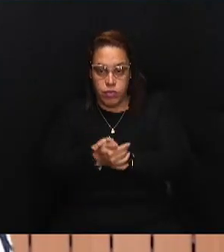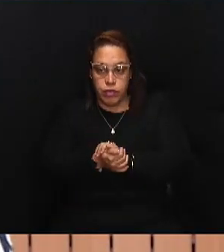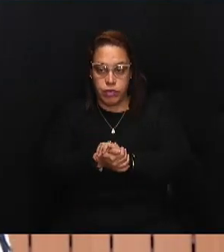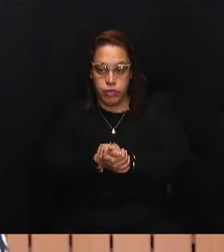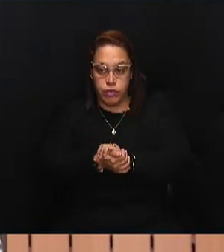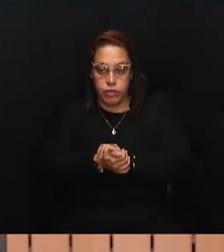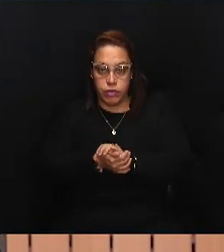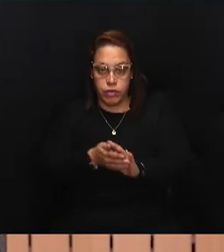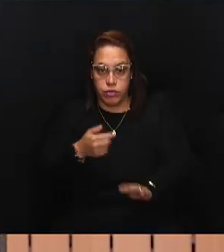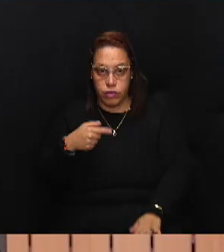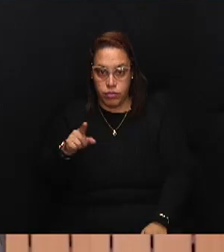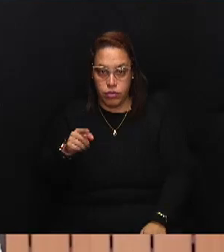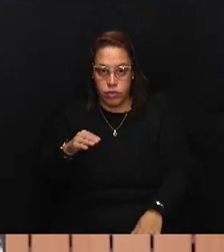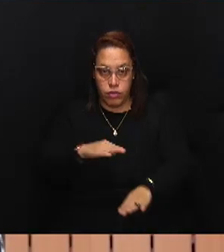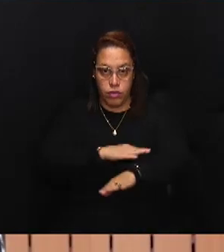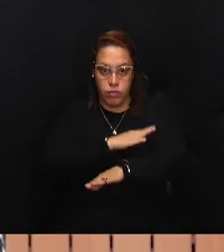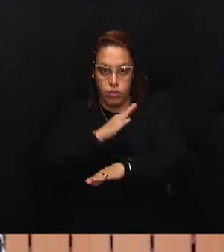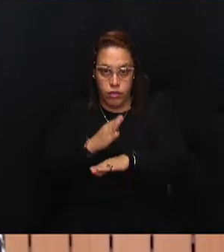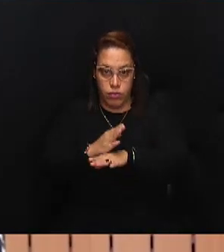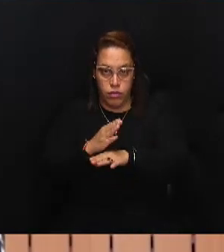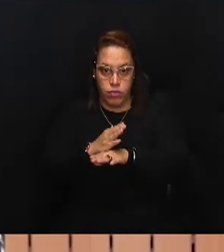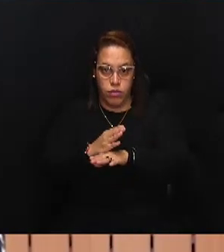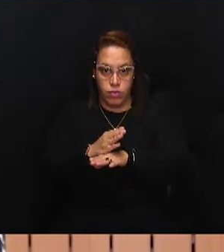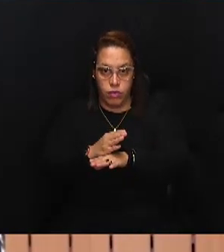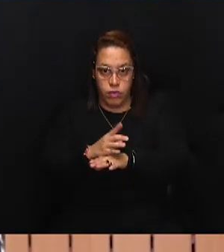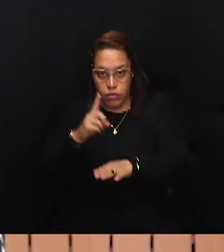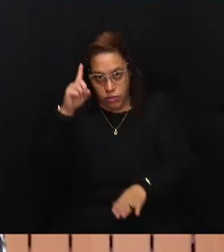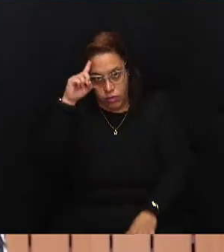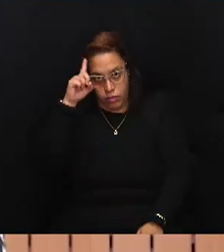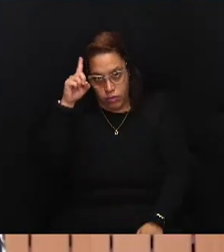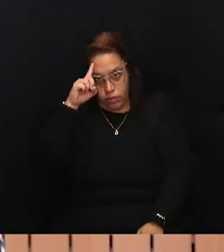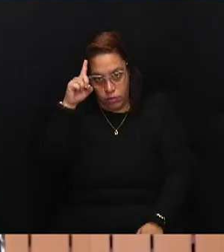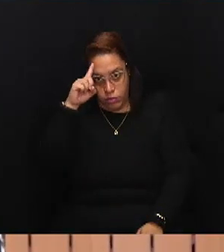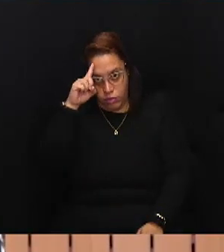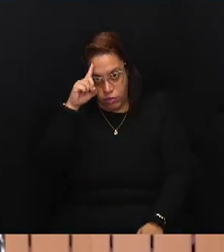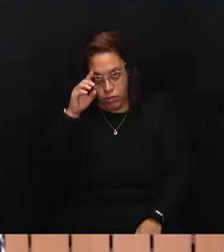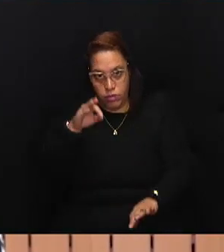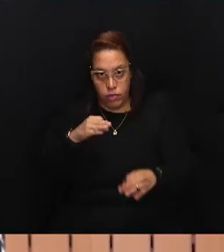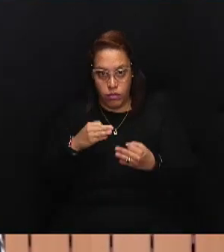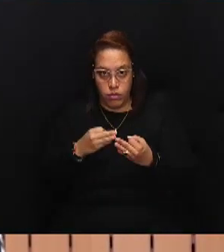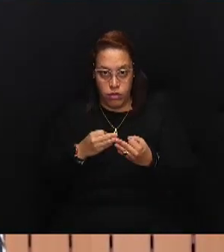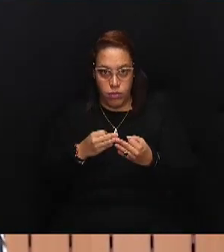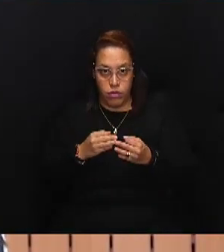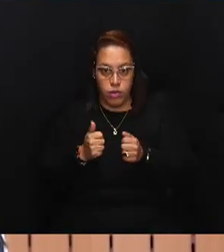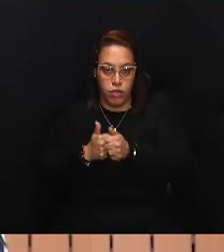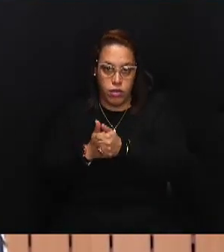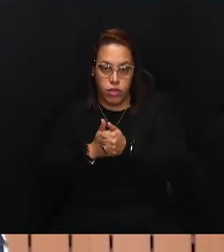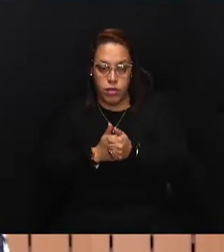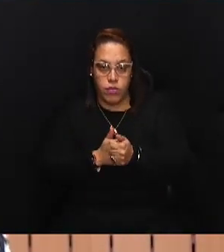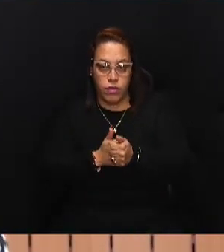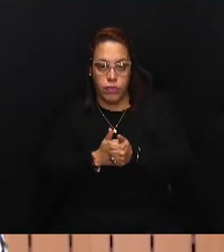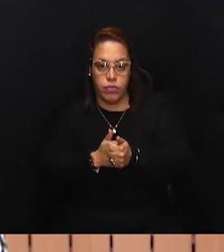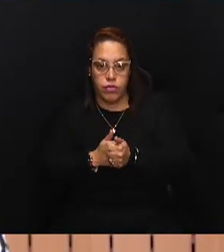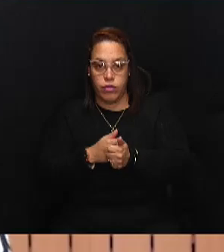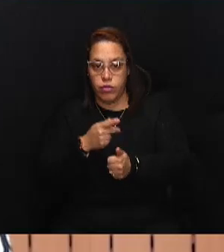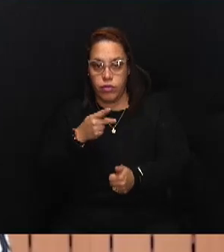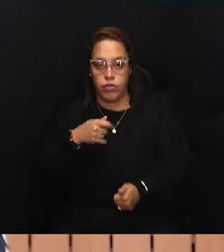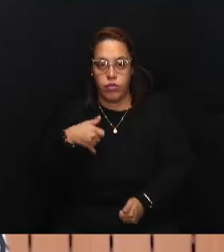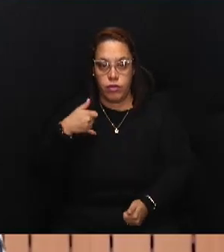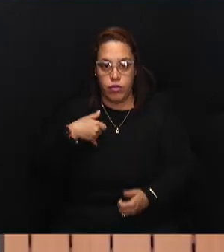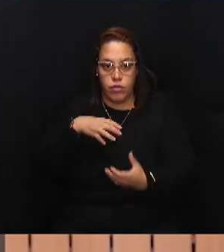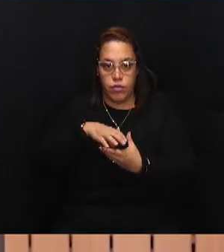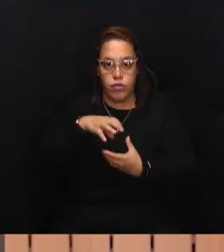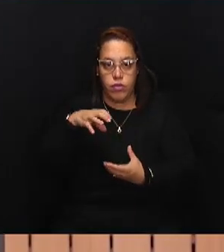ele vai, passa o dia, tem o dia, a família é acompanhada para que esse idoso não